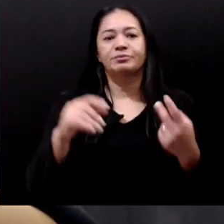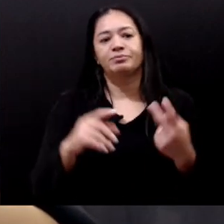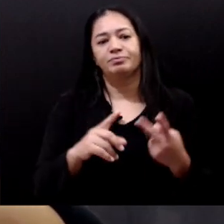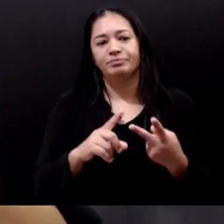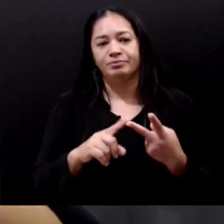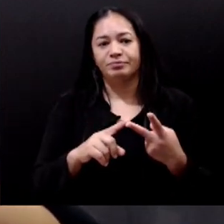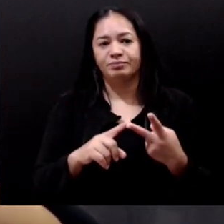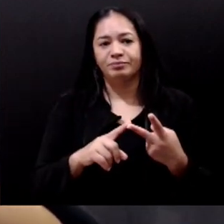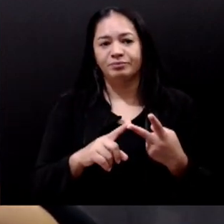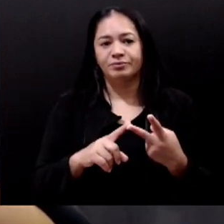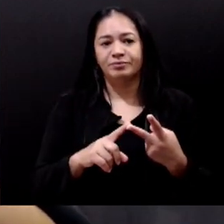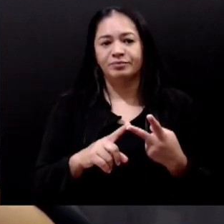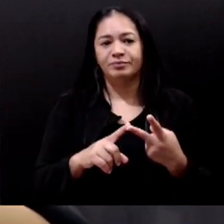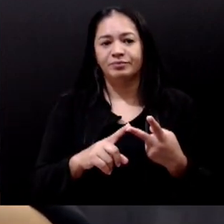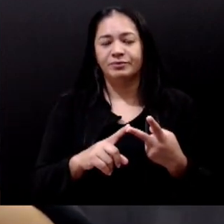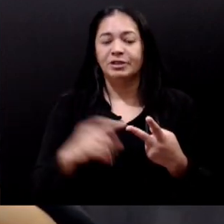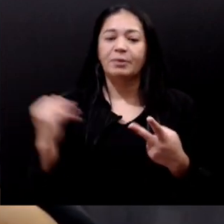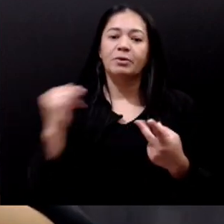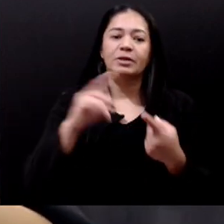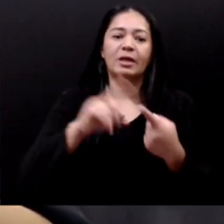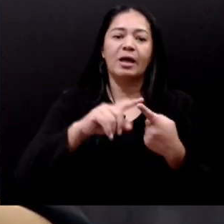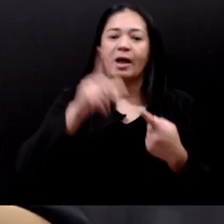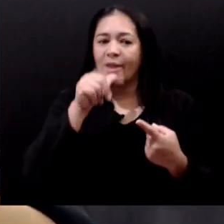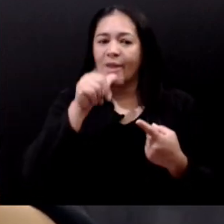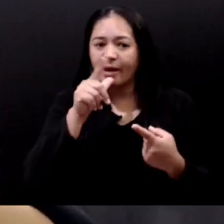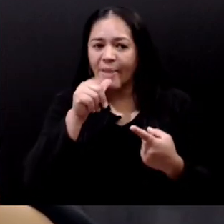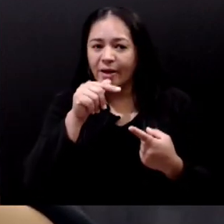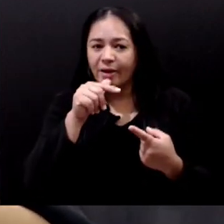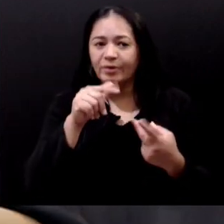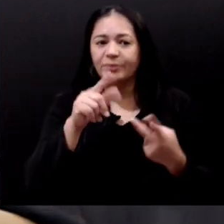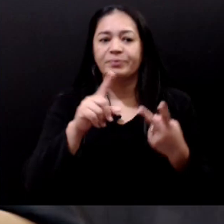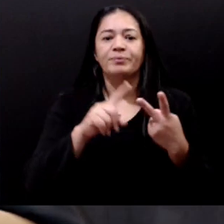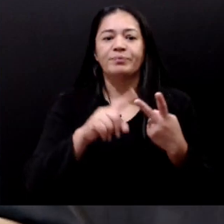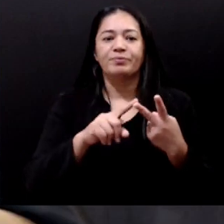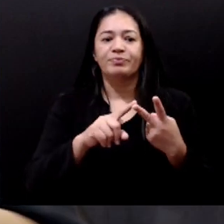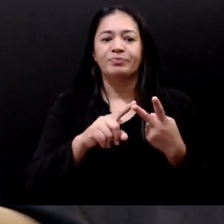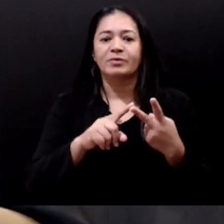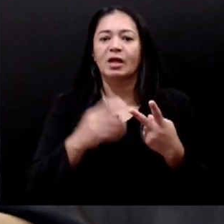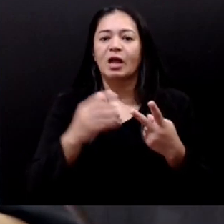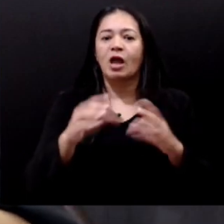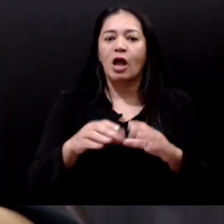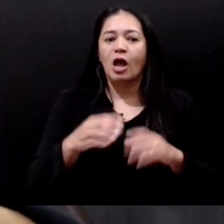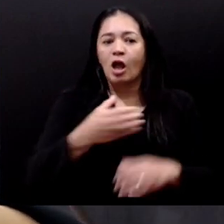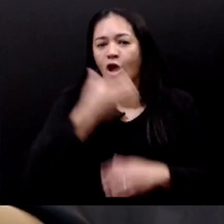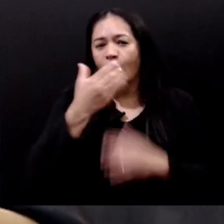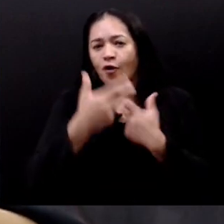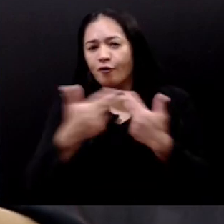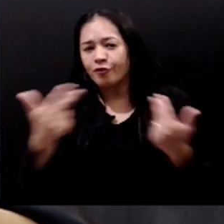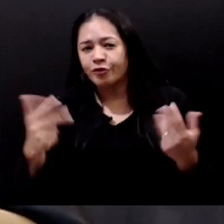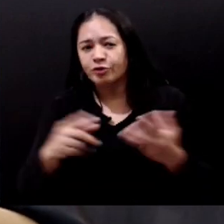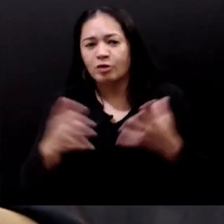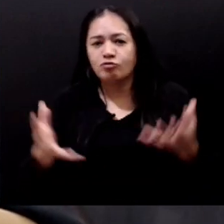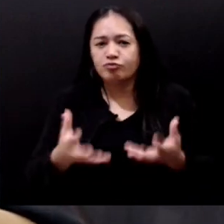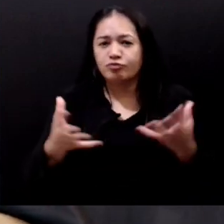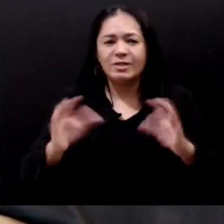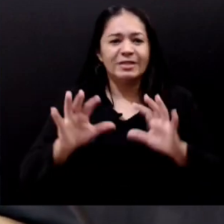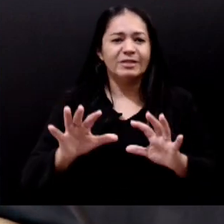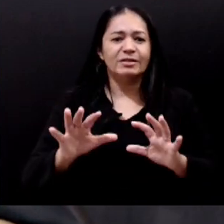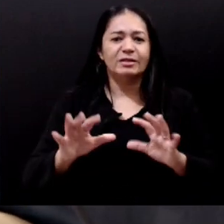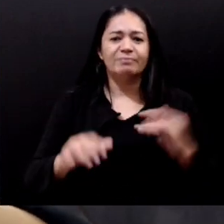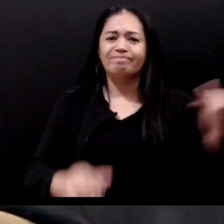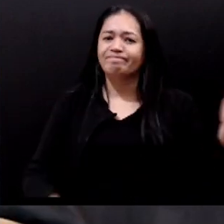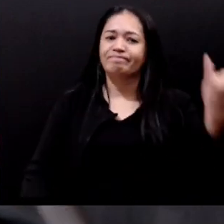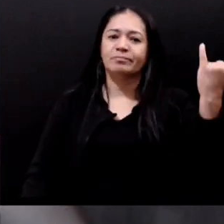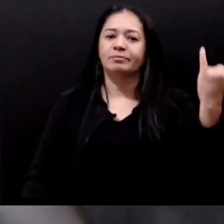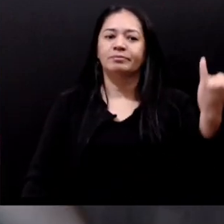colocaria como muito importante: consumo de água, consumo de frutas, consumo de vegetais. Isso é super essencial. E